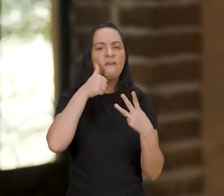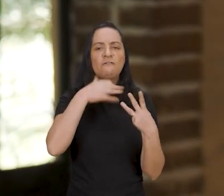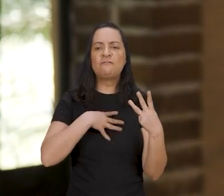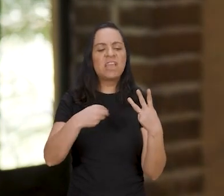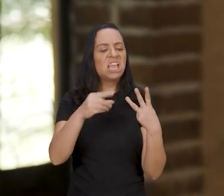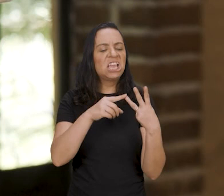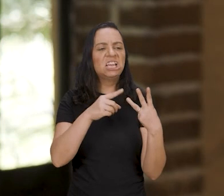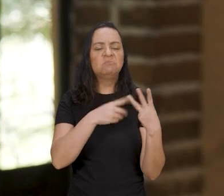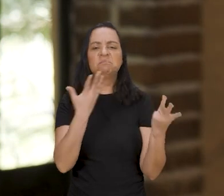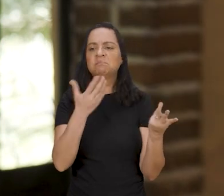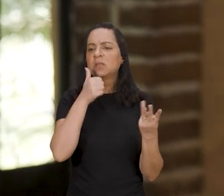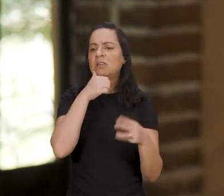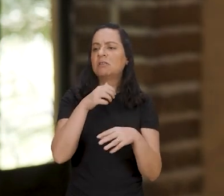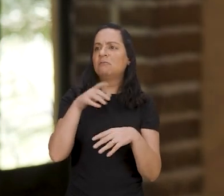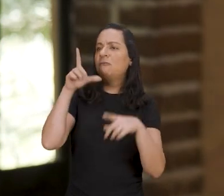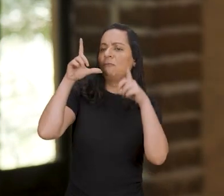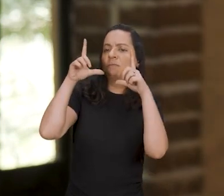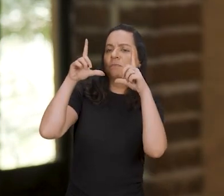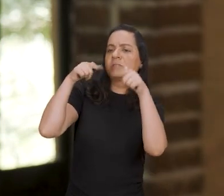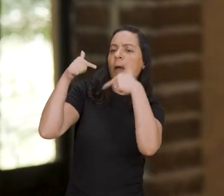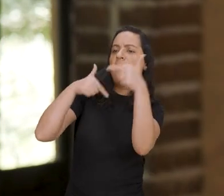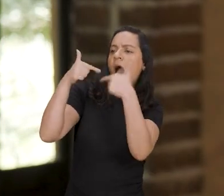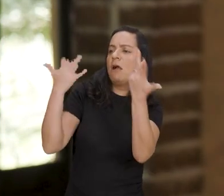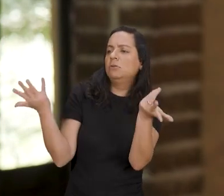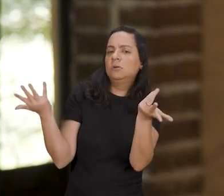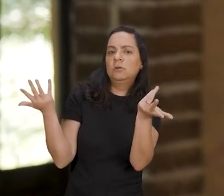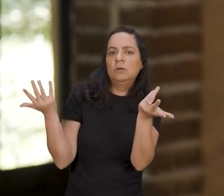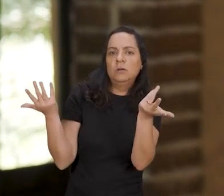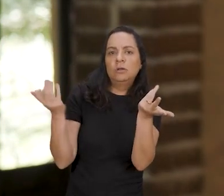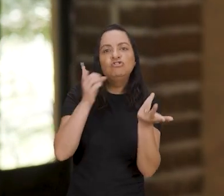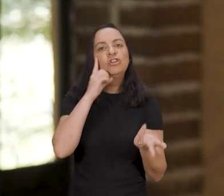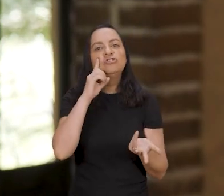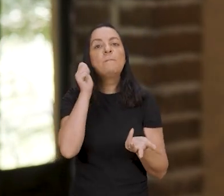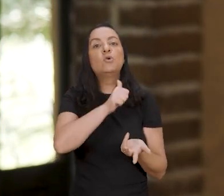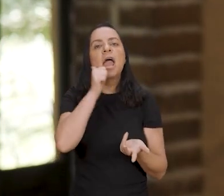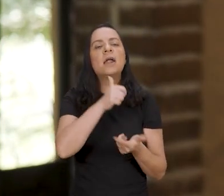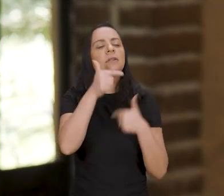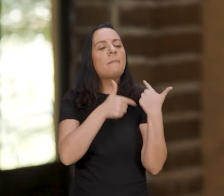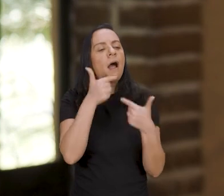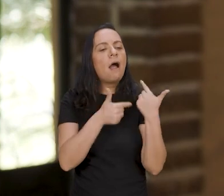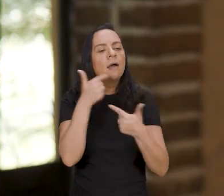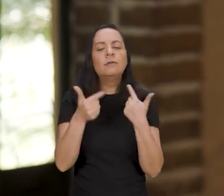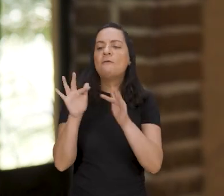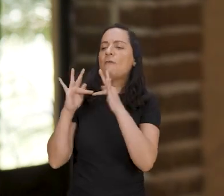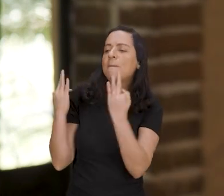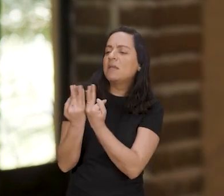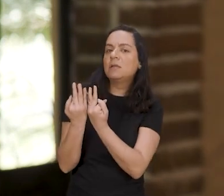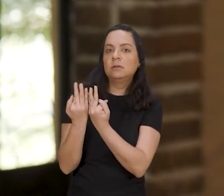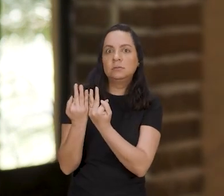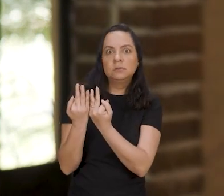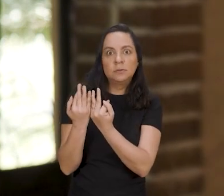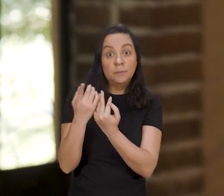engenheira, dentista, designer, fotógrafa, enfim. São as coisas do dia a dia. Aqui tem a ver em realizarmos